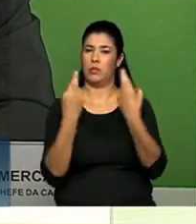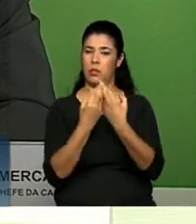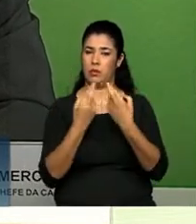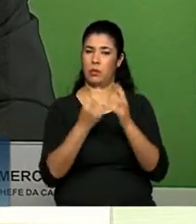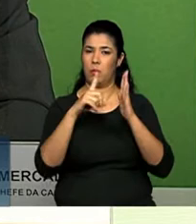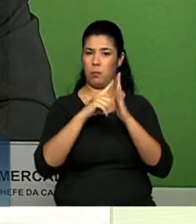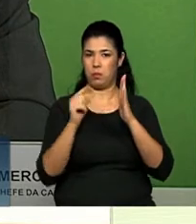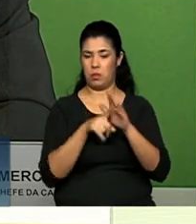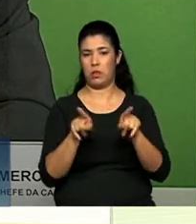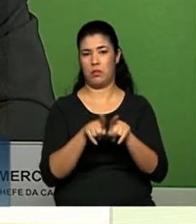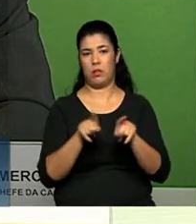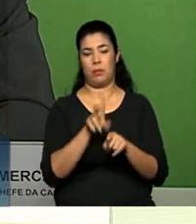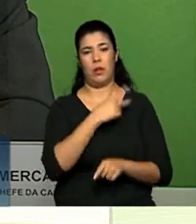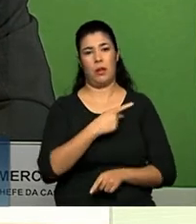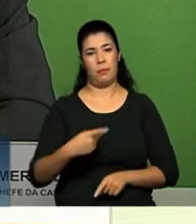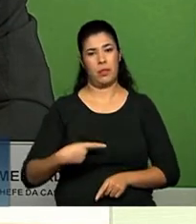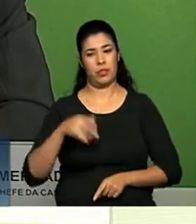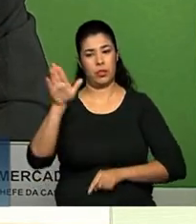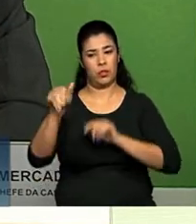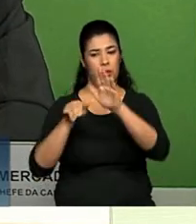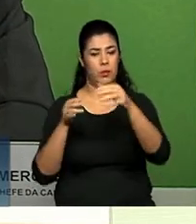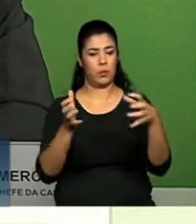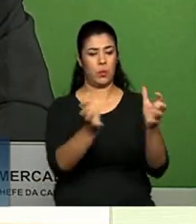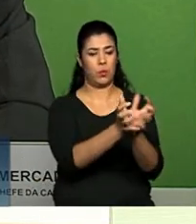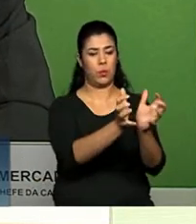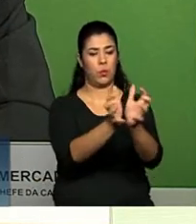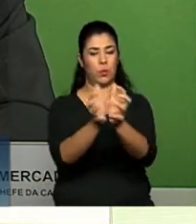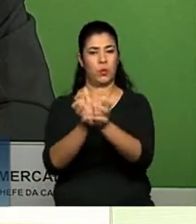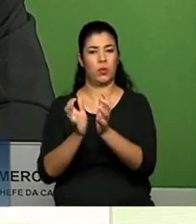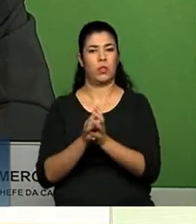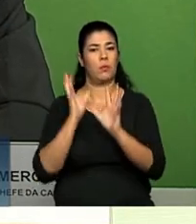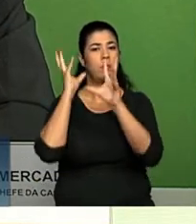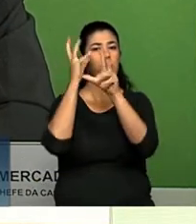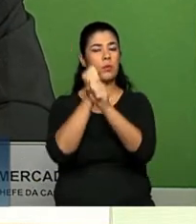presidenta depois fará as reuniões no fechamento das decisões.